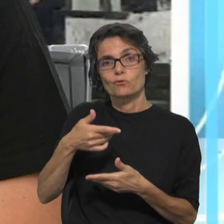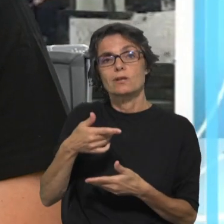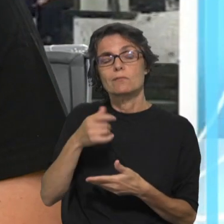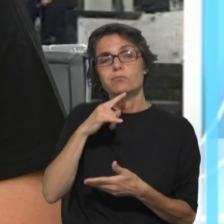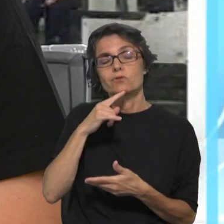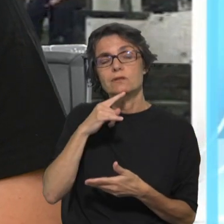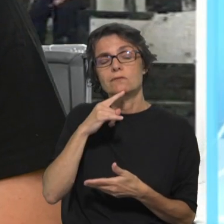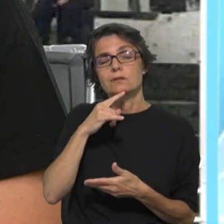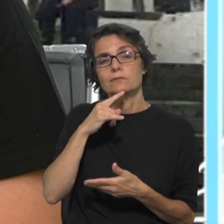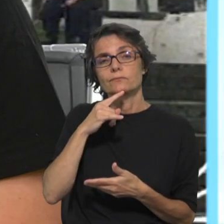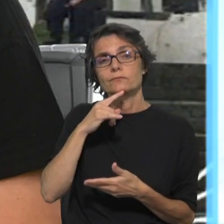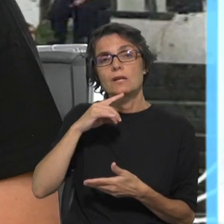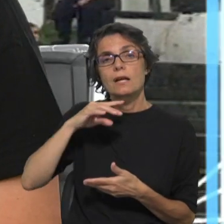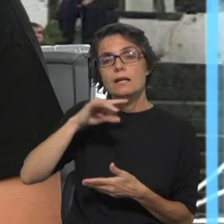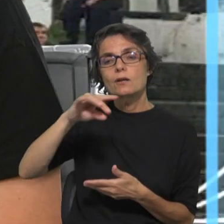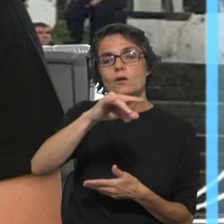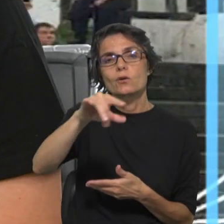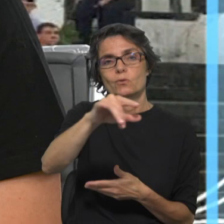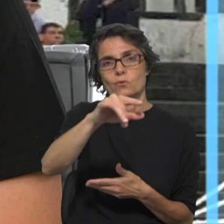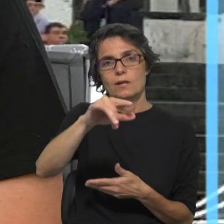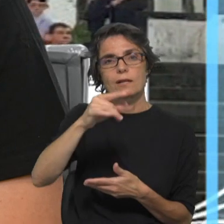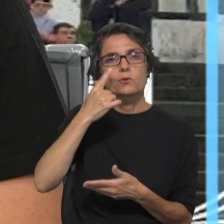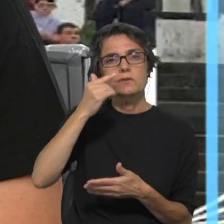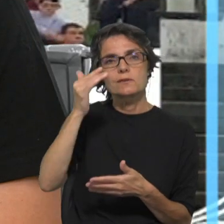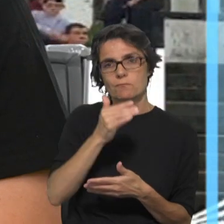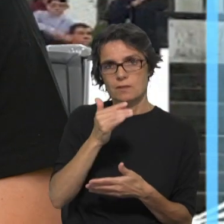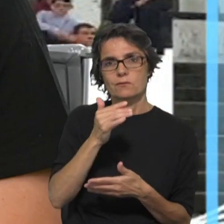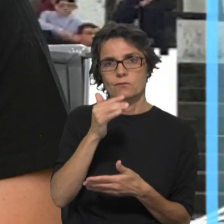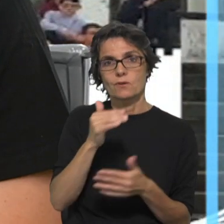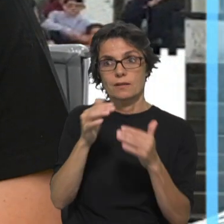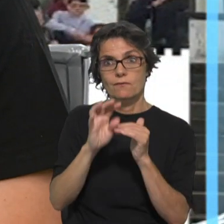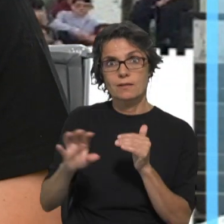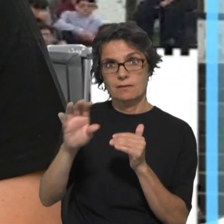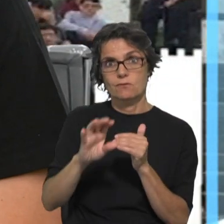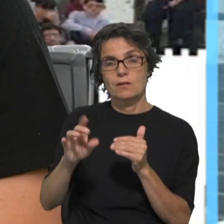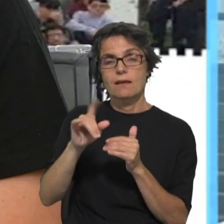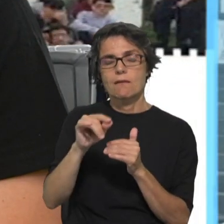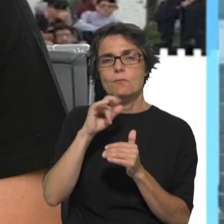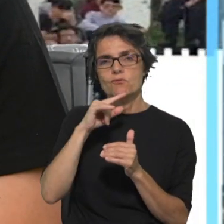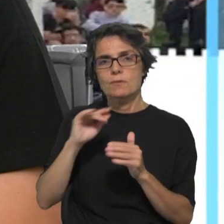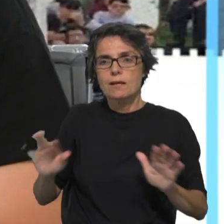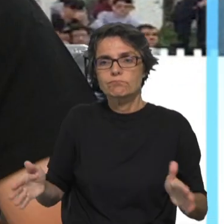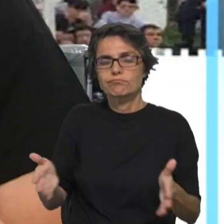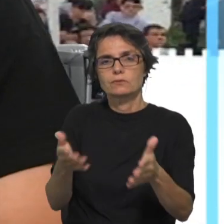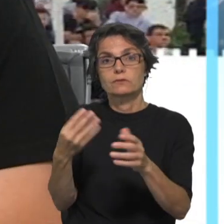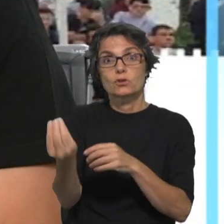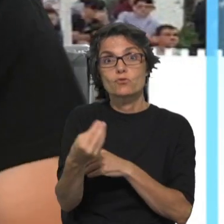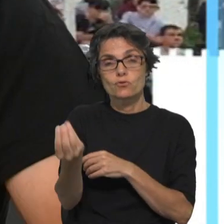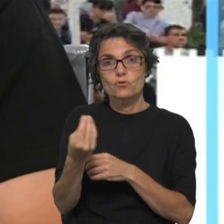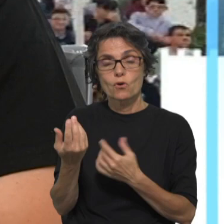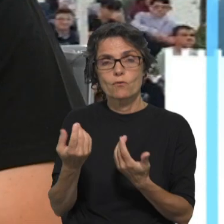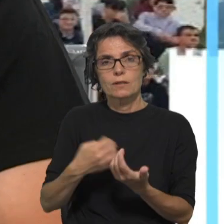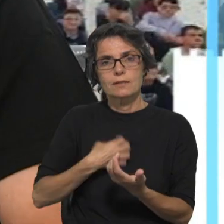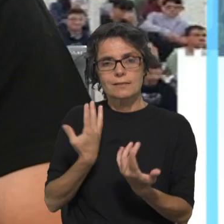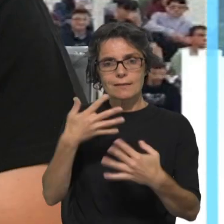a lugares menos conhecidos do nosso país, tenha levado a que muitos jovens tenham sido integrados